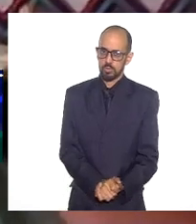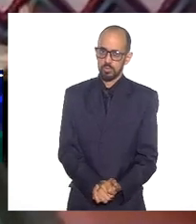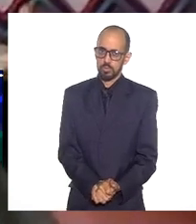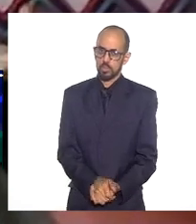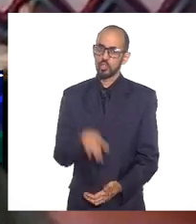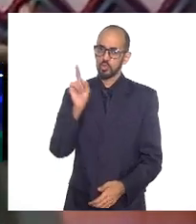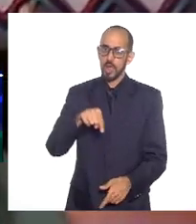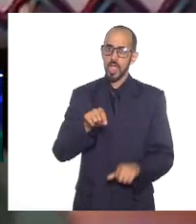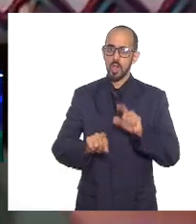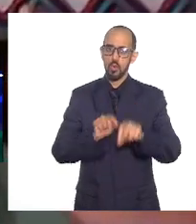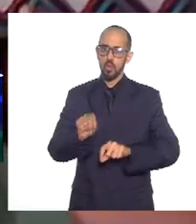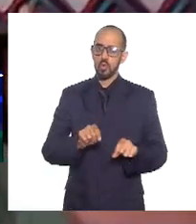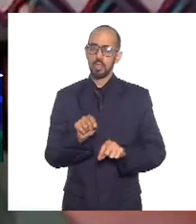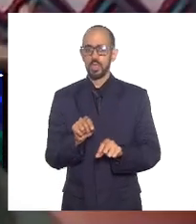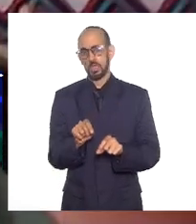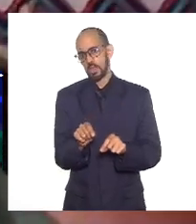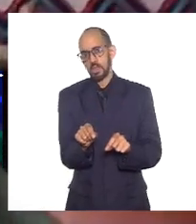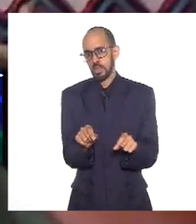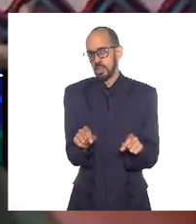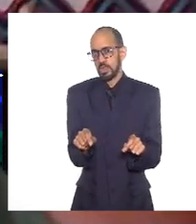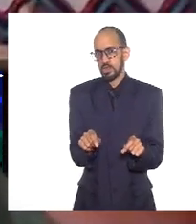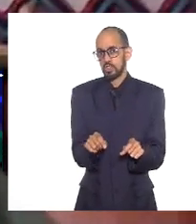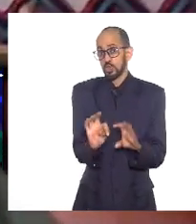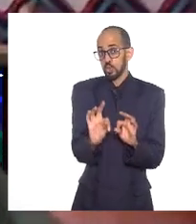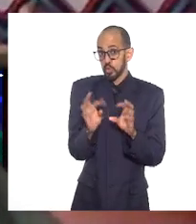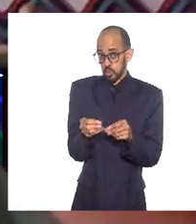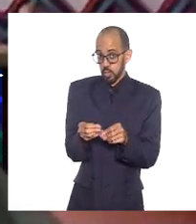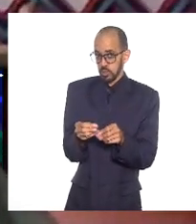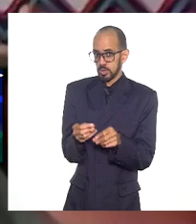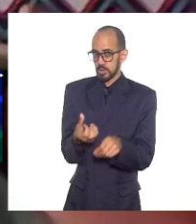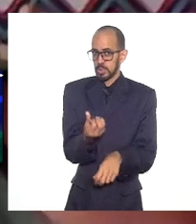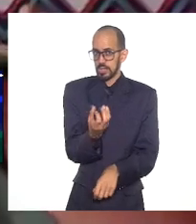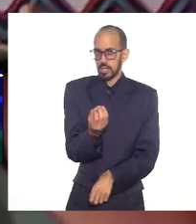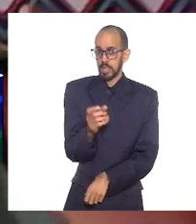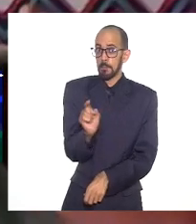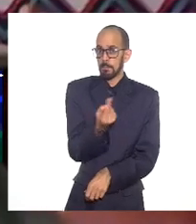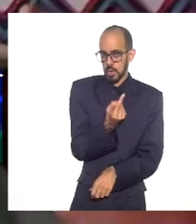Isso é, de todas essas mortes, das 60 mil,